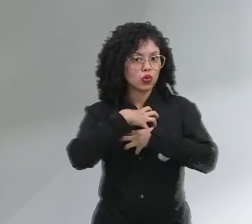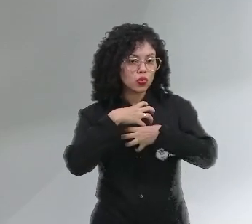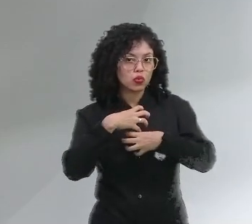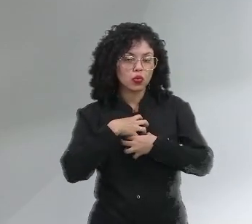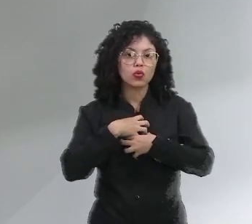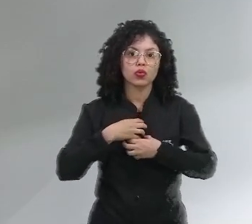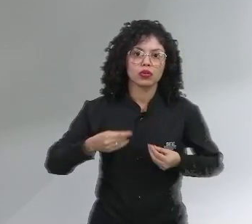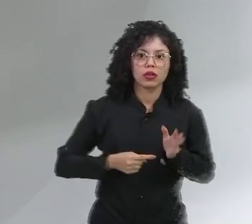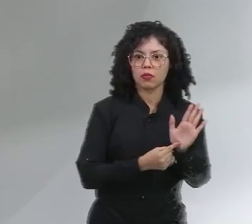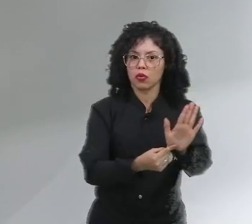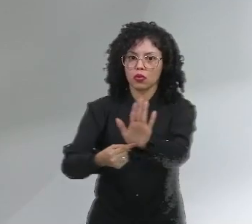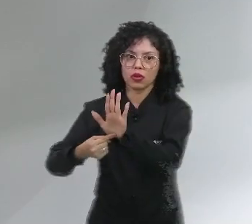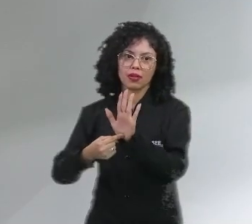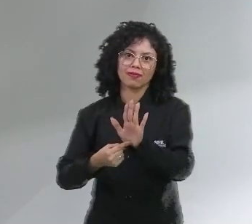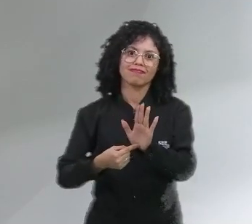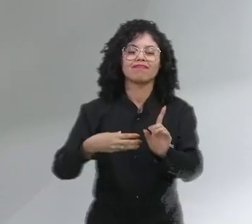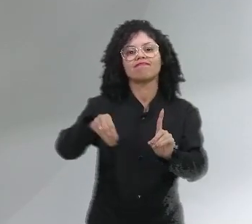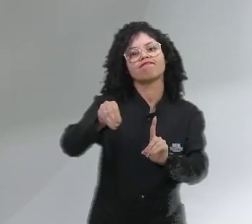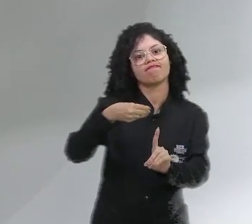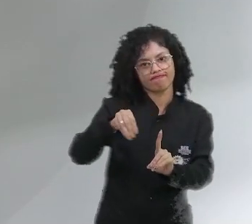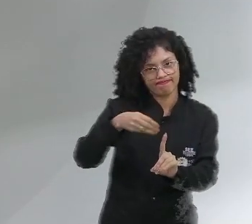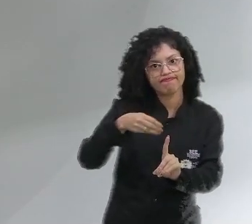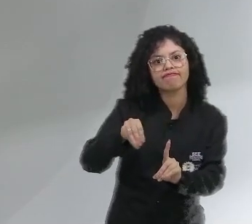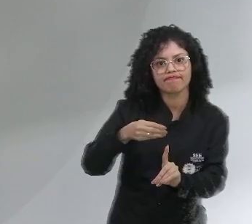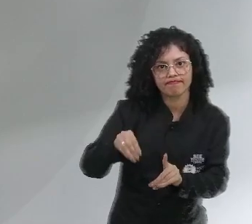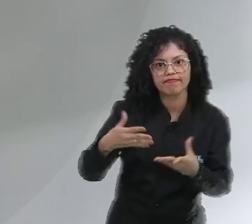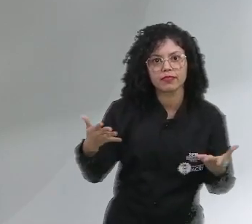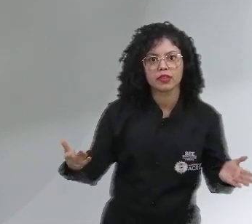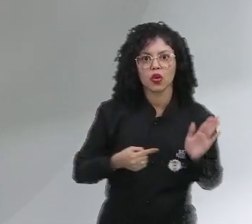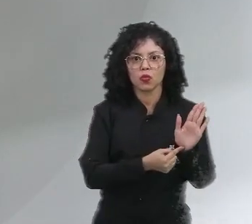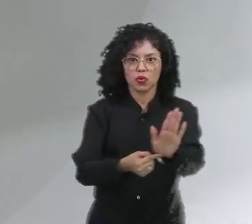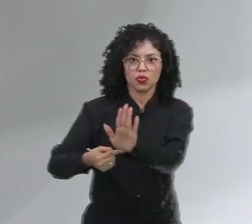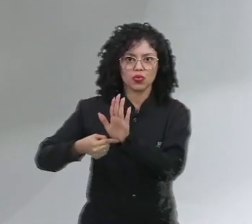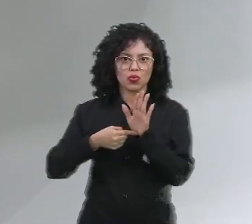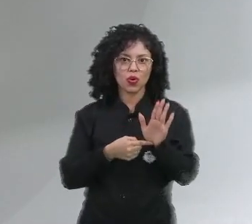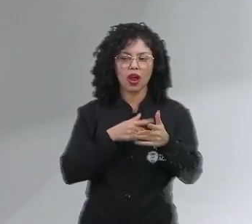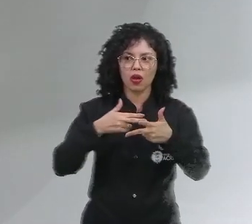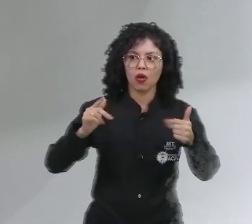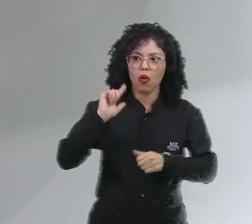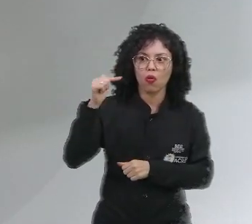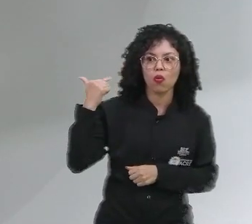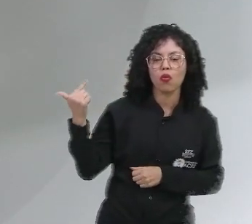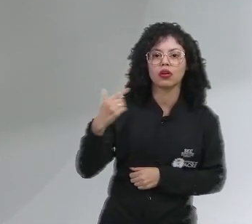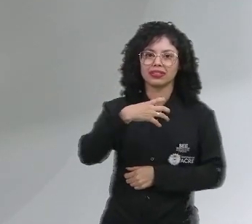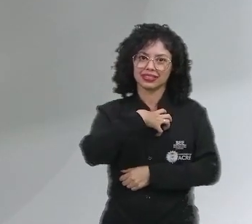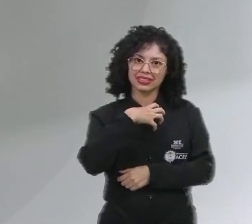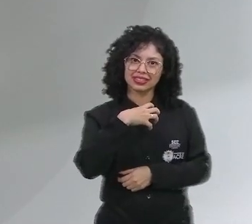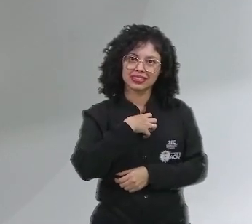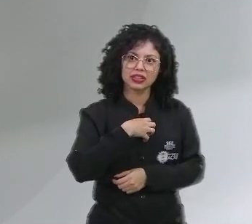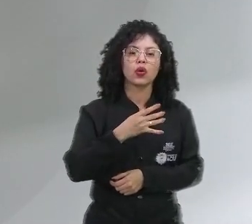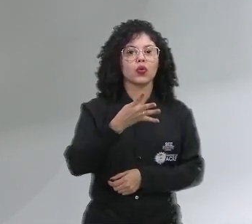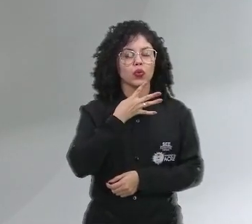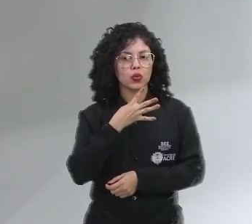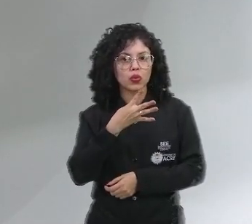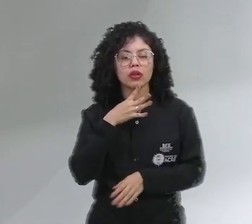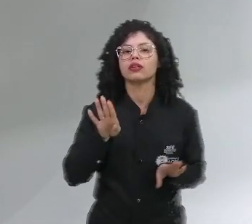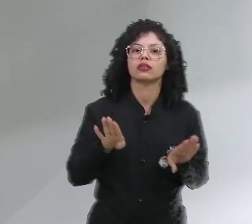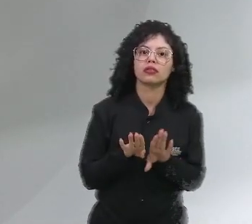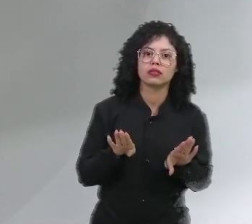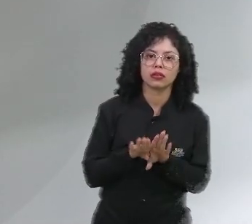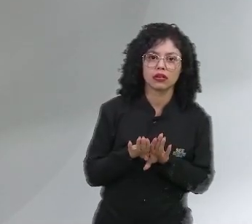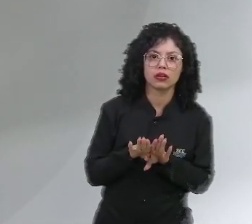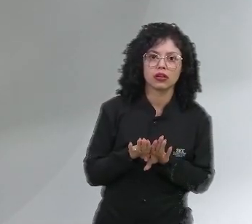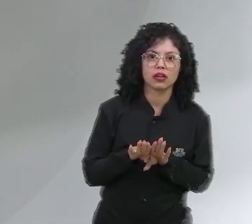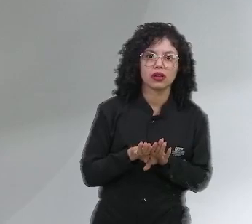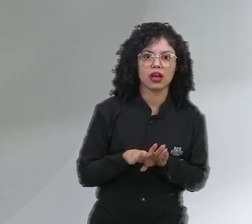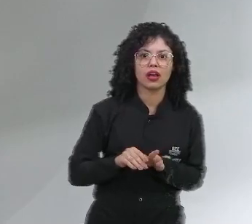emoções à mostra, você fica vulnerável, você fica à mercê de situações em que o outro efetivamente lhe conhece e aí você fica, e agora eu estou